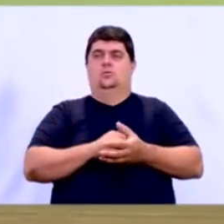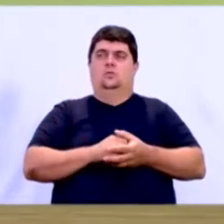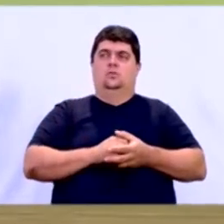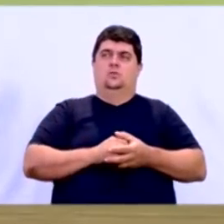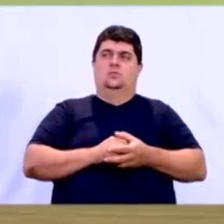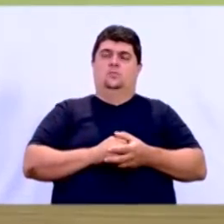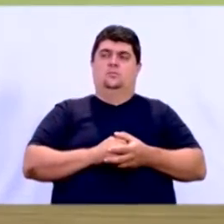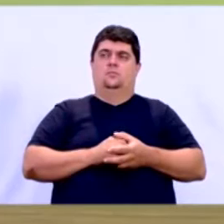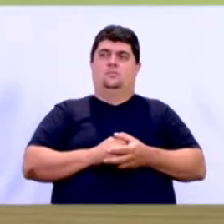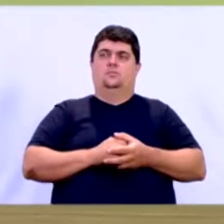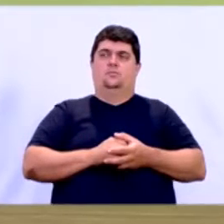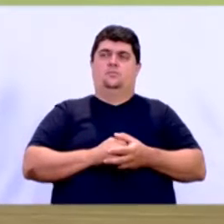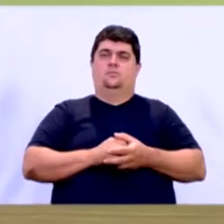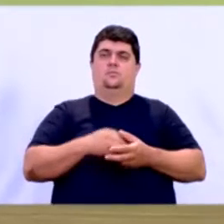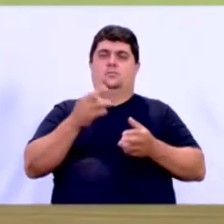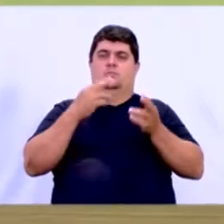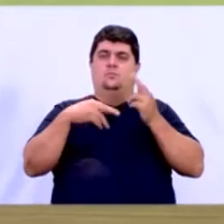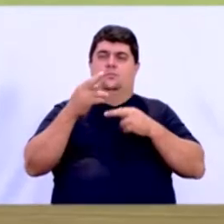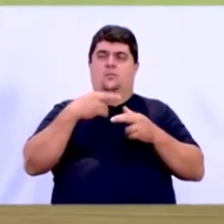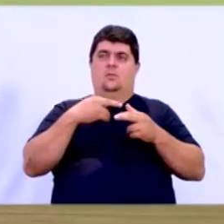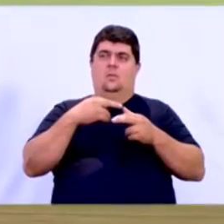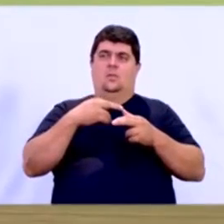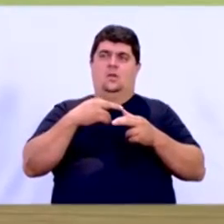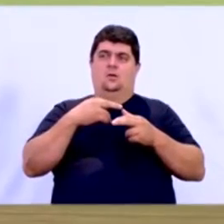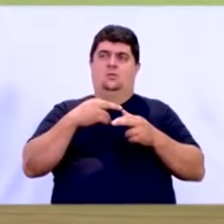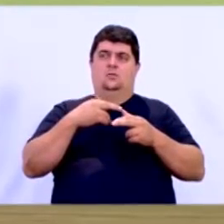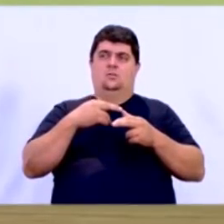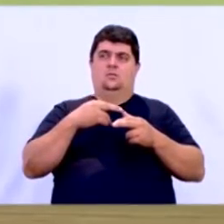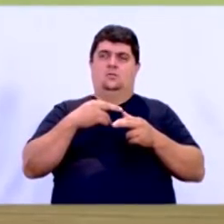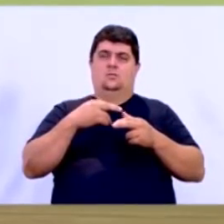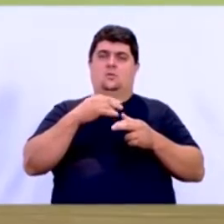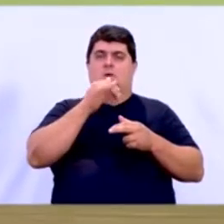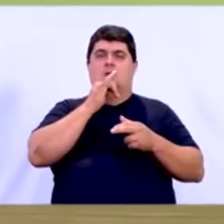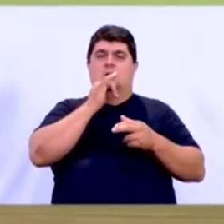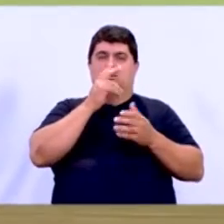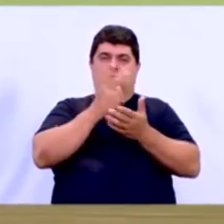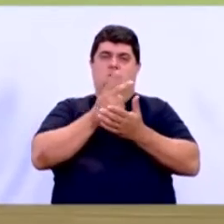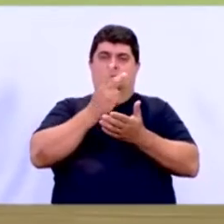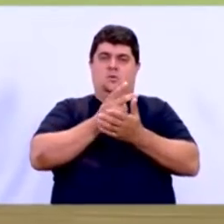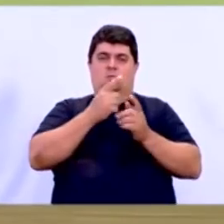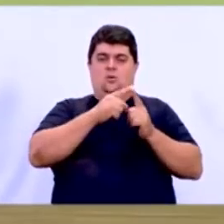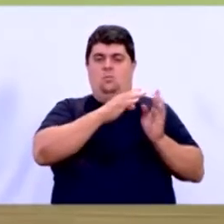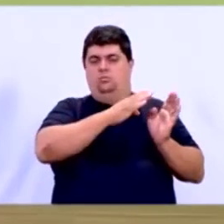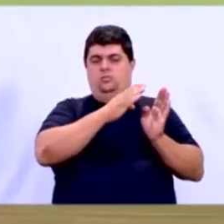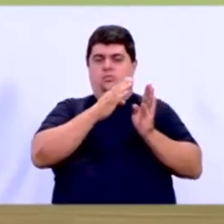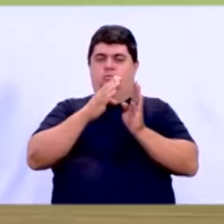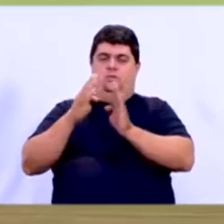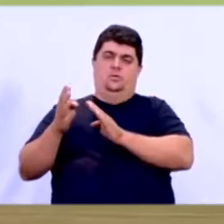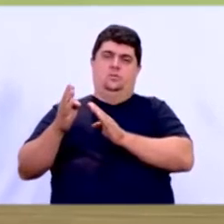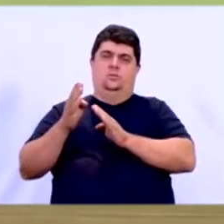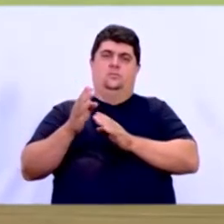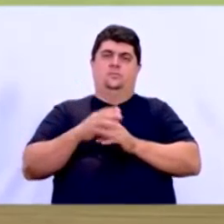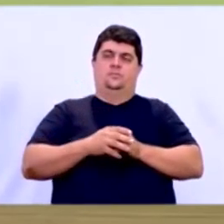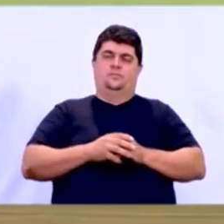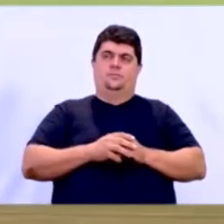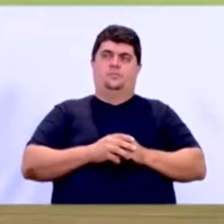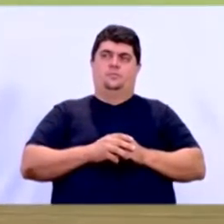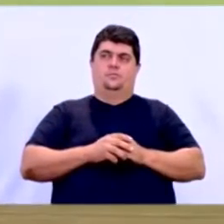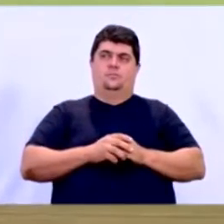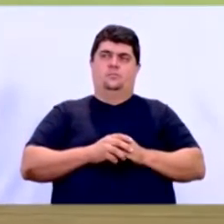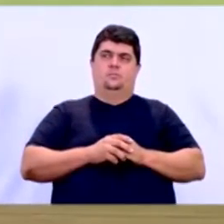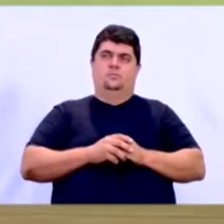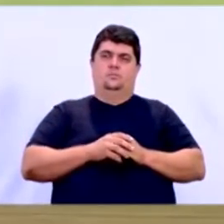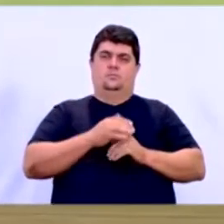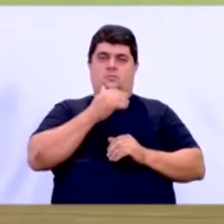vamos ver uma resposta. Eu vou procurar usar os mesmos exemplos para a gente conseguir manter uma linha de raciocínio, tá, gente? Mas tem mais